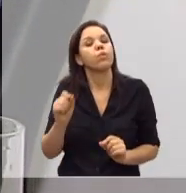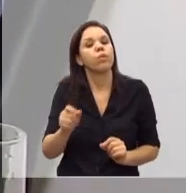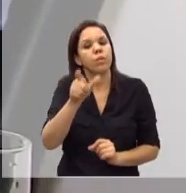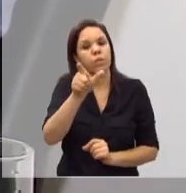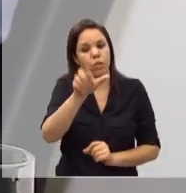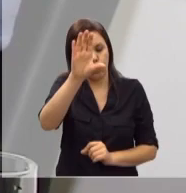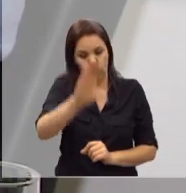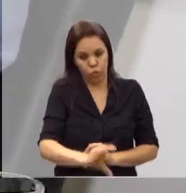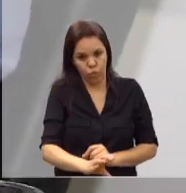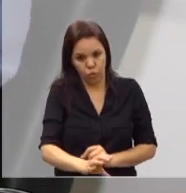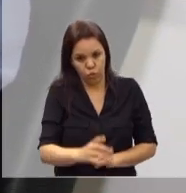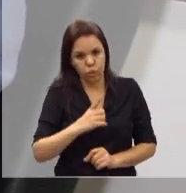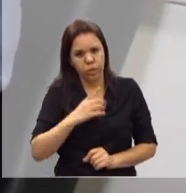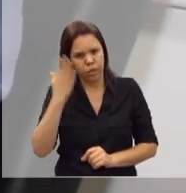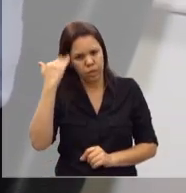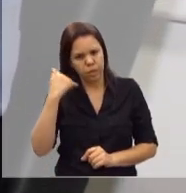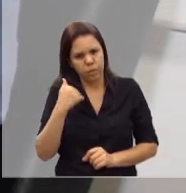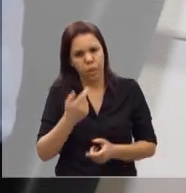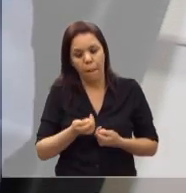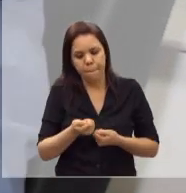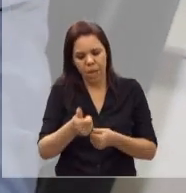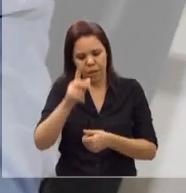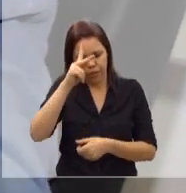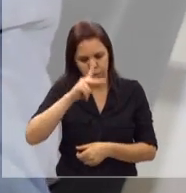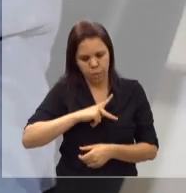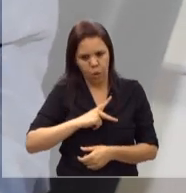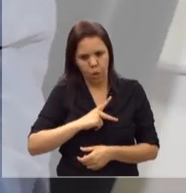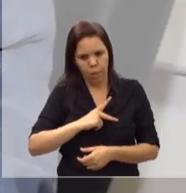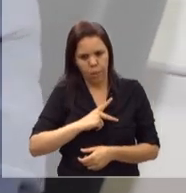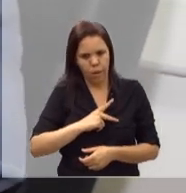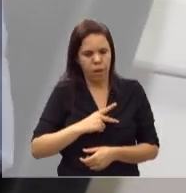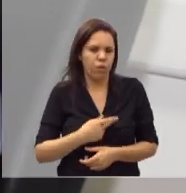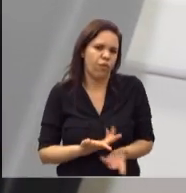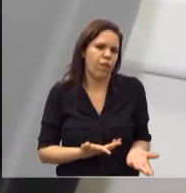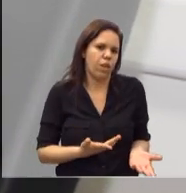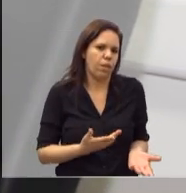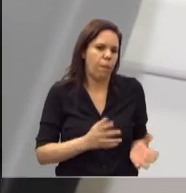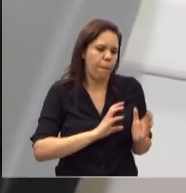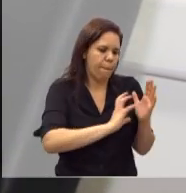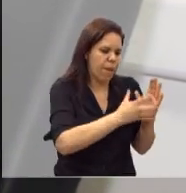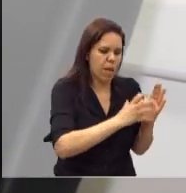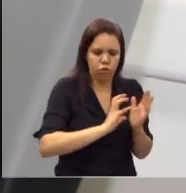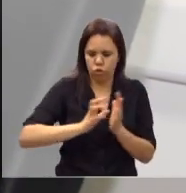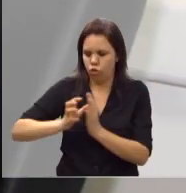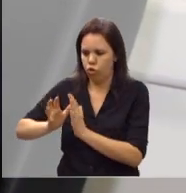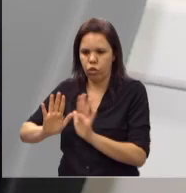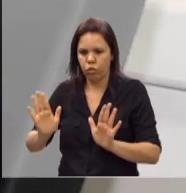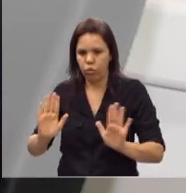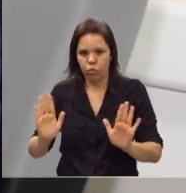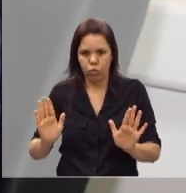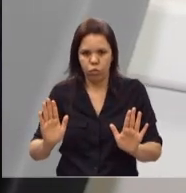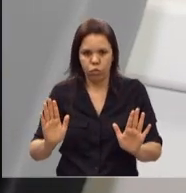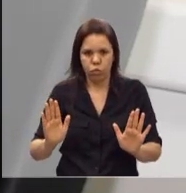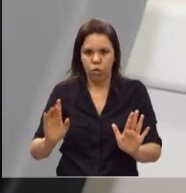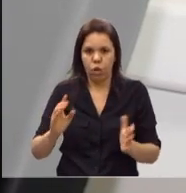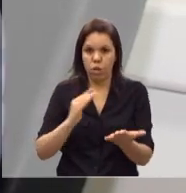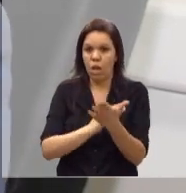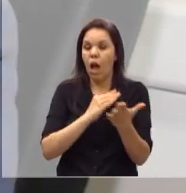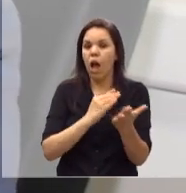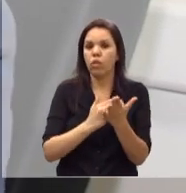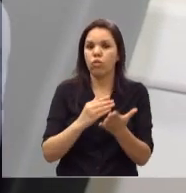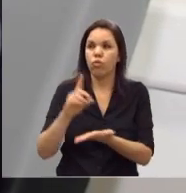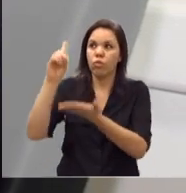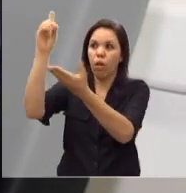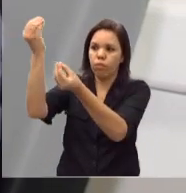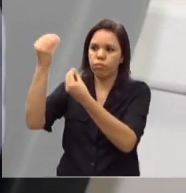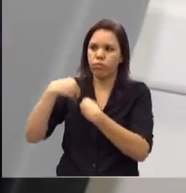cidadão como um todo, ele tem que entender que o benefício dele não vem da esquerda e não vem da direita, né? Nosso socorro vem do alto. Se